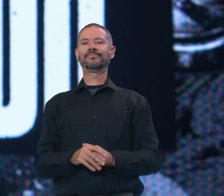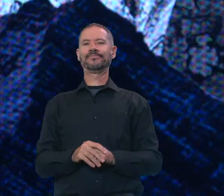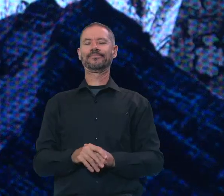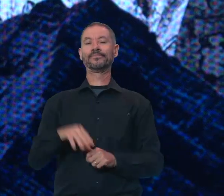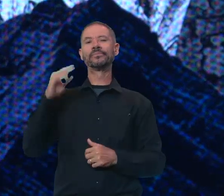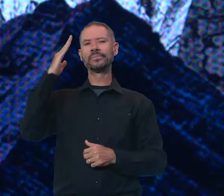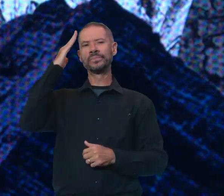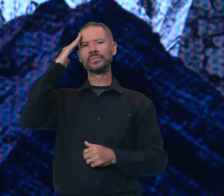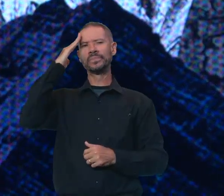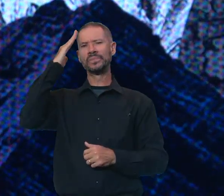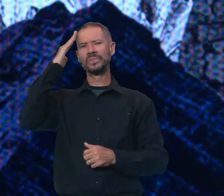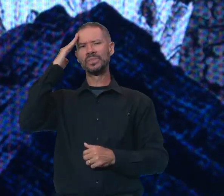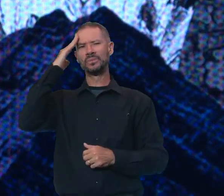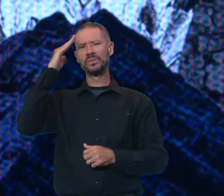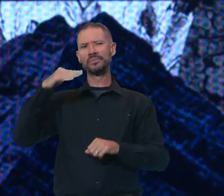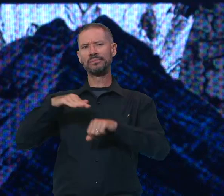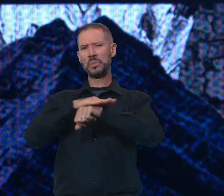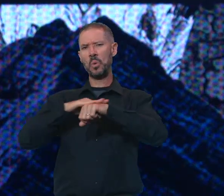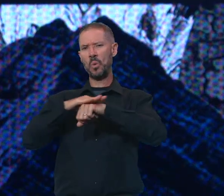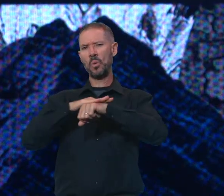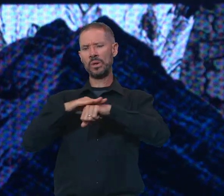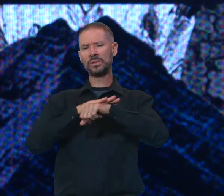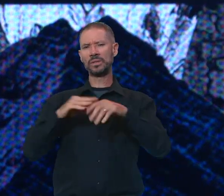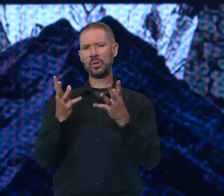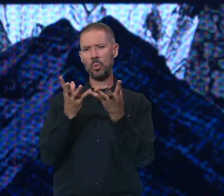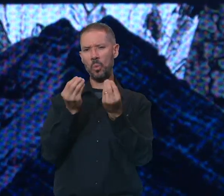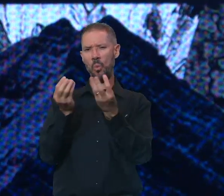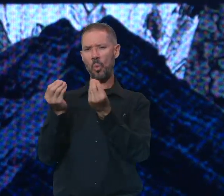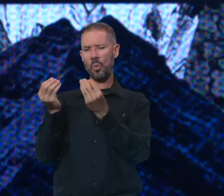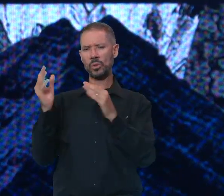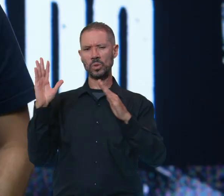E sabe, tenho conversado com muita gente da igreja